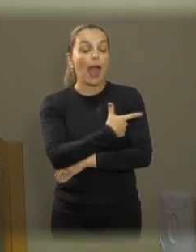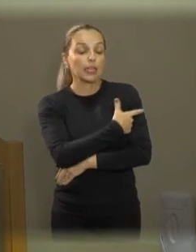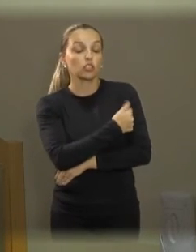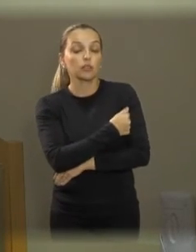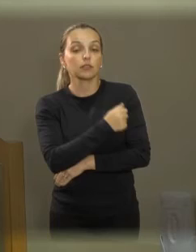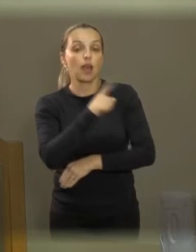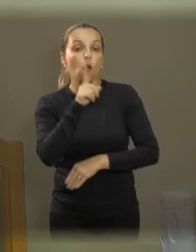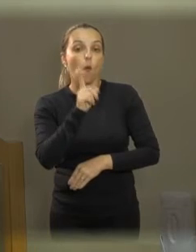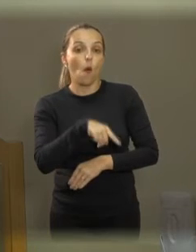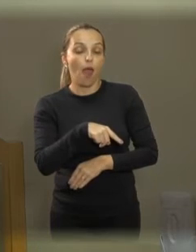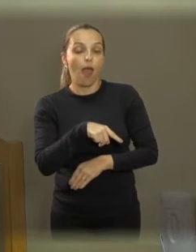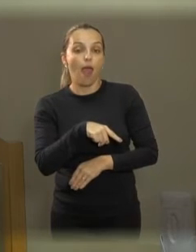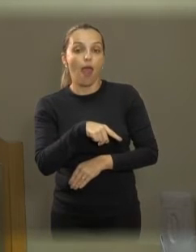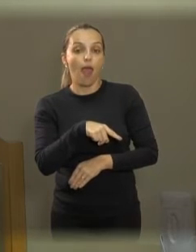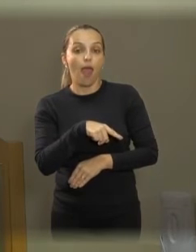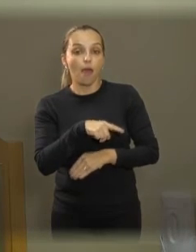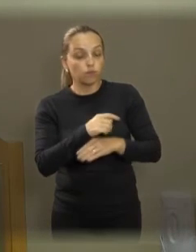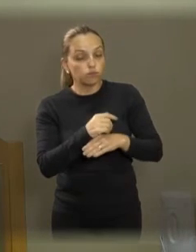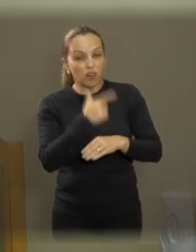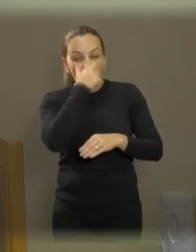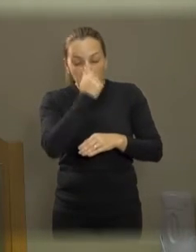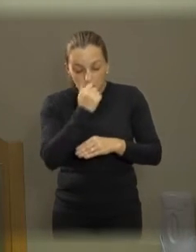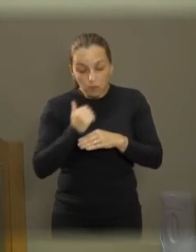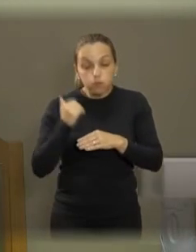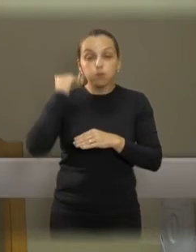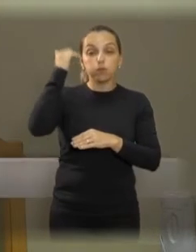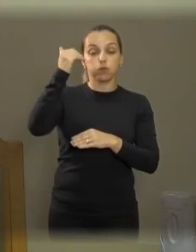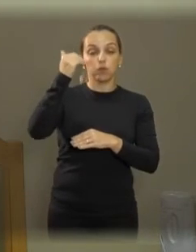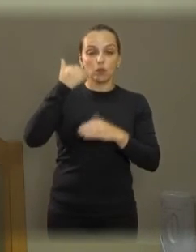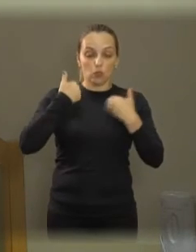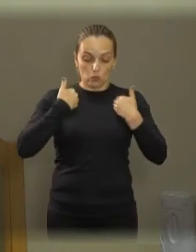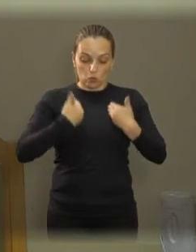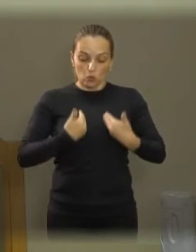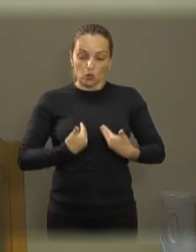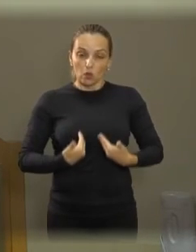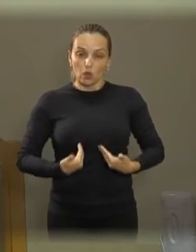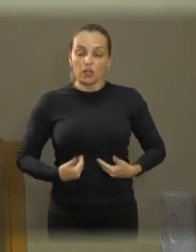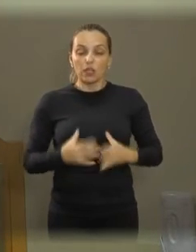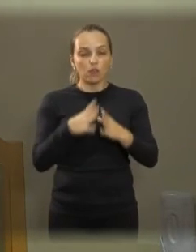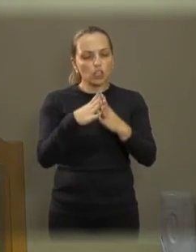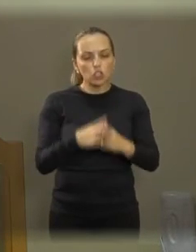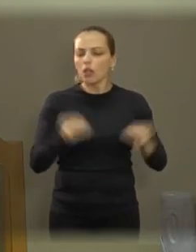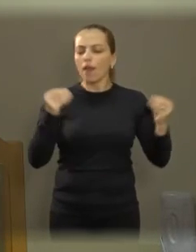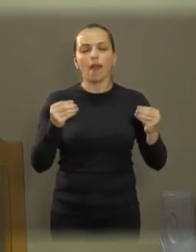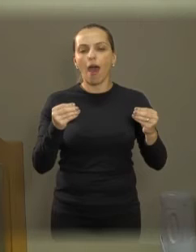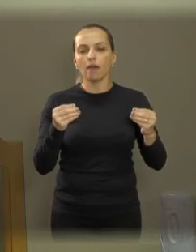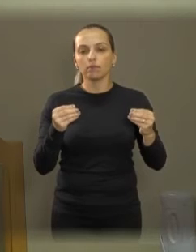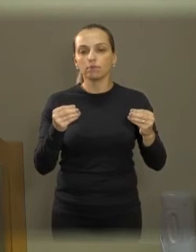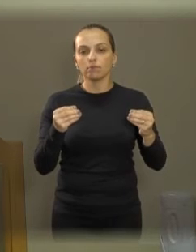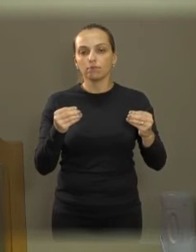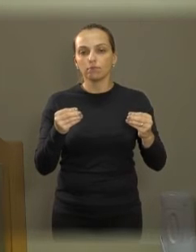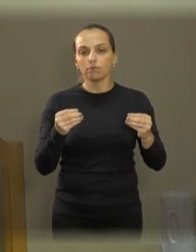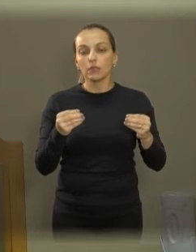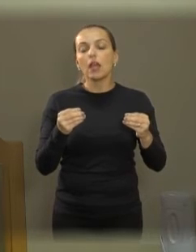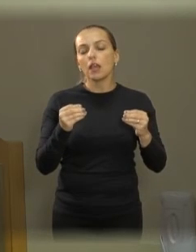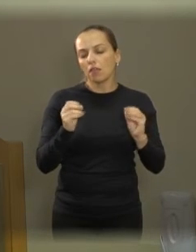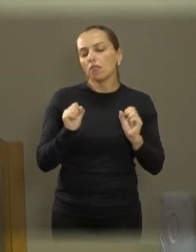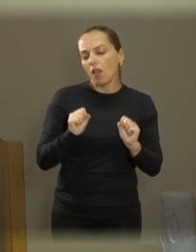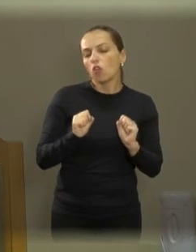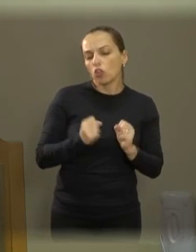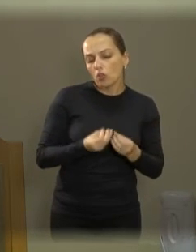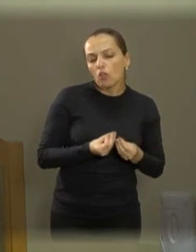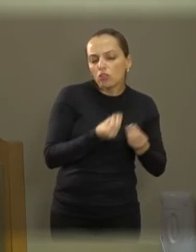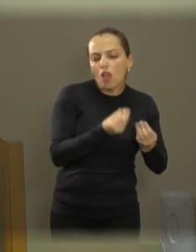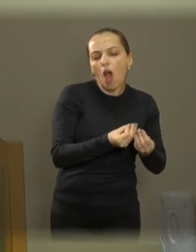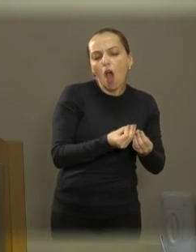teu organismo vai reagir. O seu organismo vai reagir. Então, pode levar um comprimidinho tal